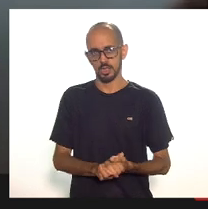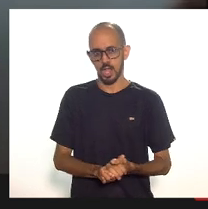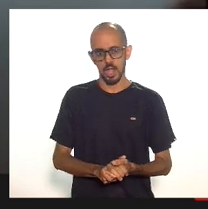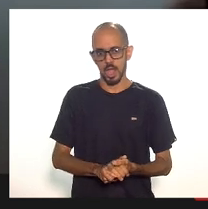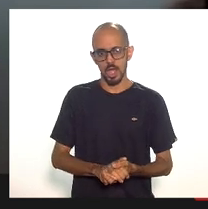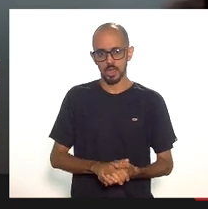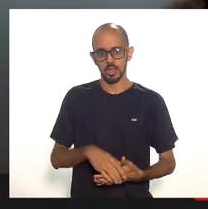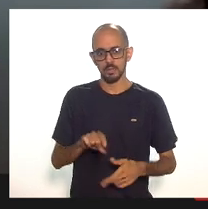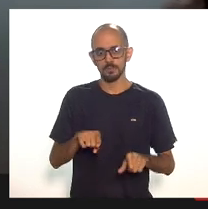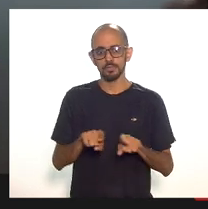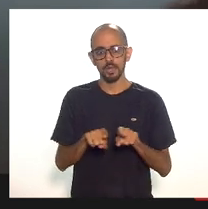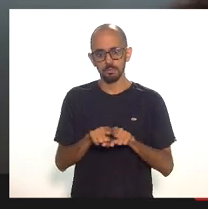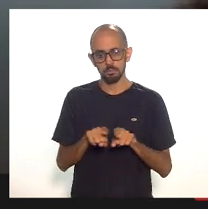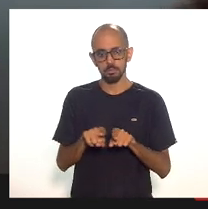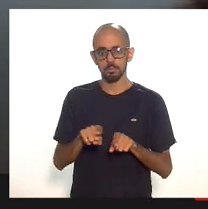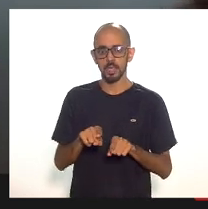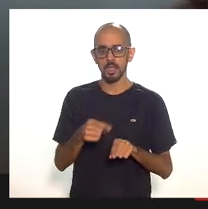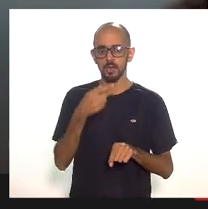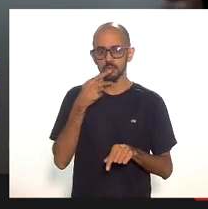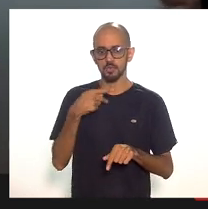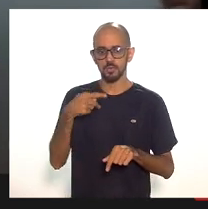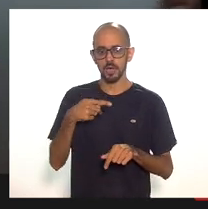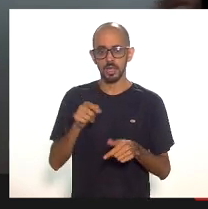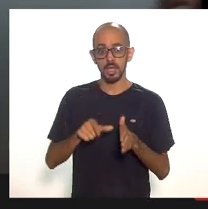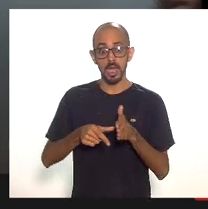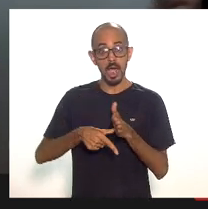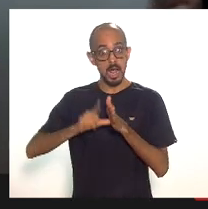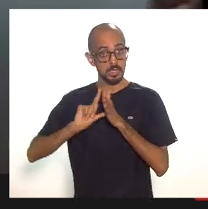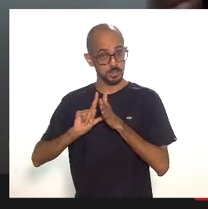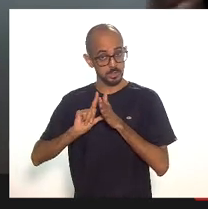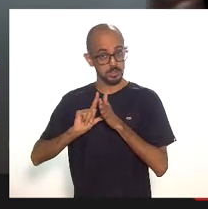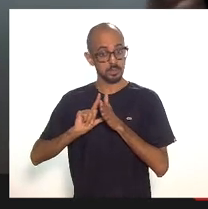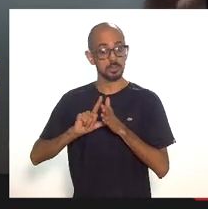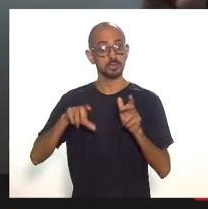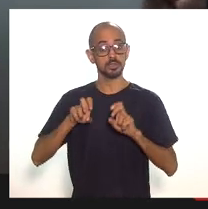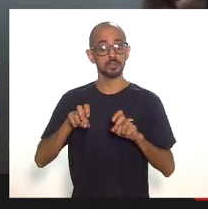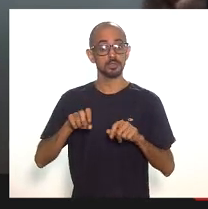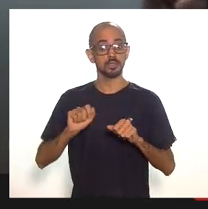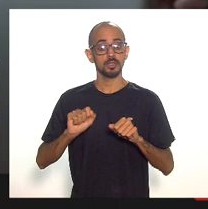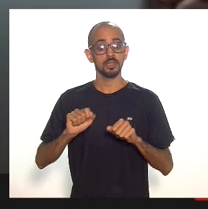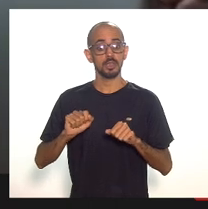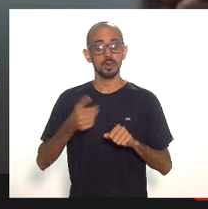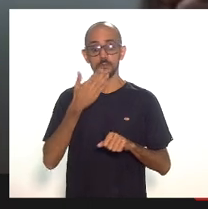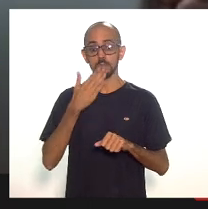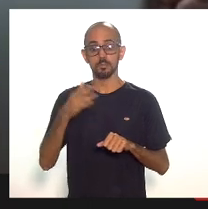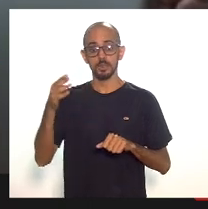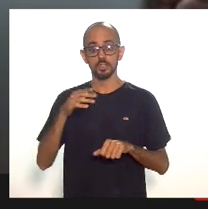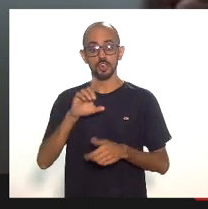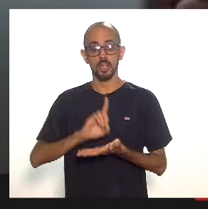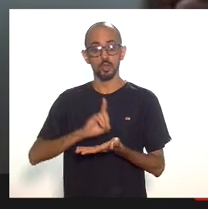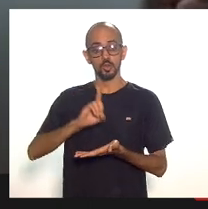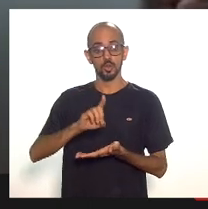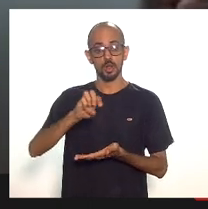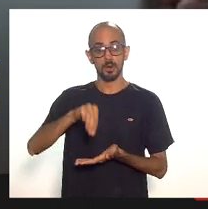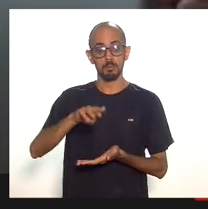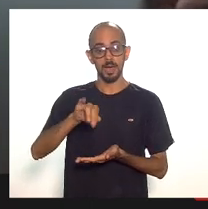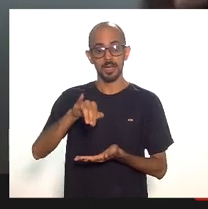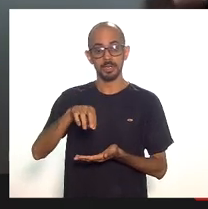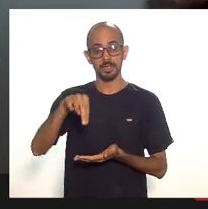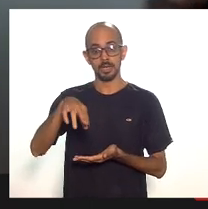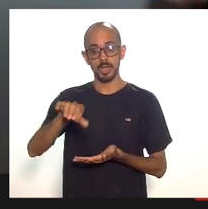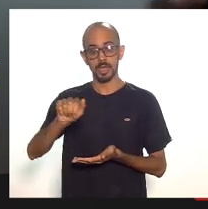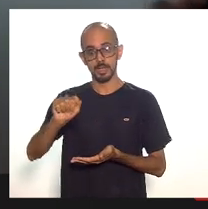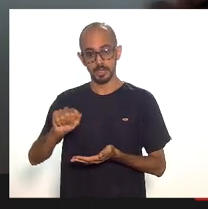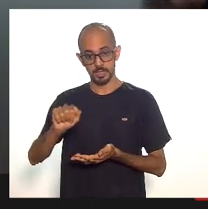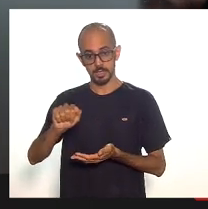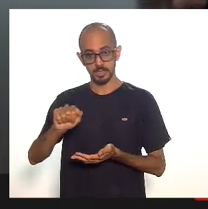inclusive eu coloquei no Exército, talvez bem antes de eu sair daqui, coloquei a doutora Marileia para tomar conta do IASERJ,